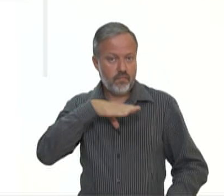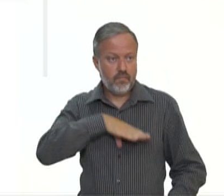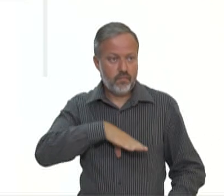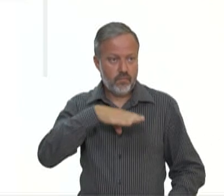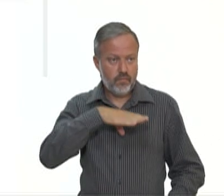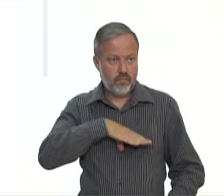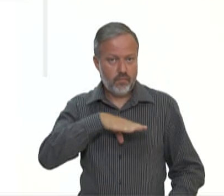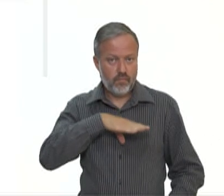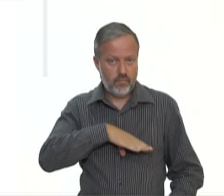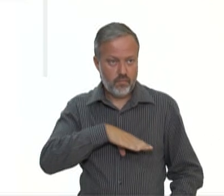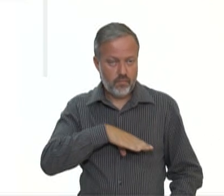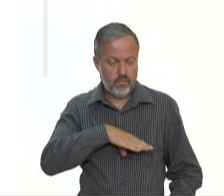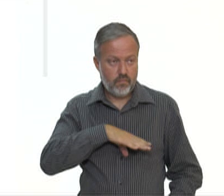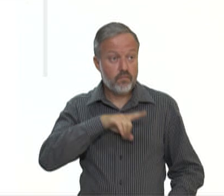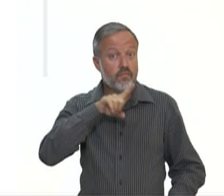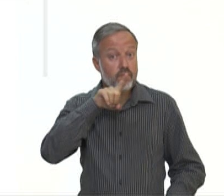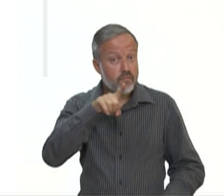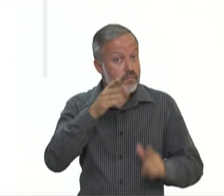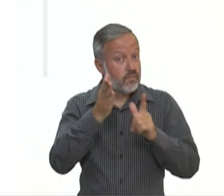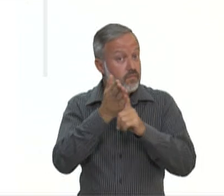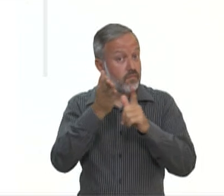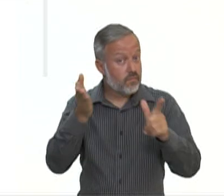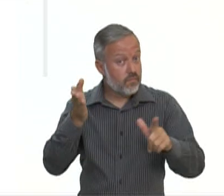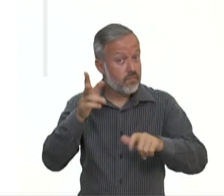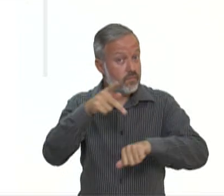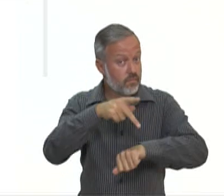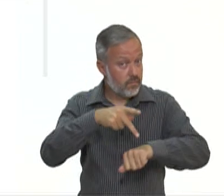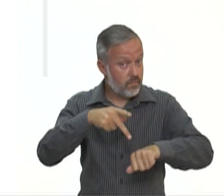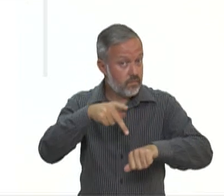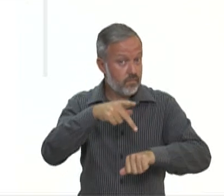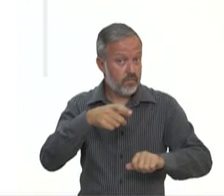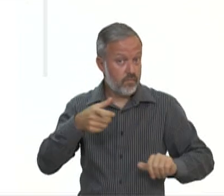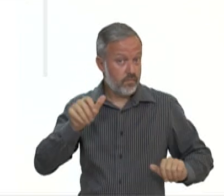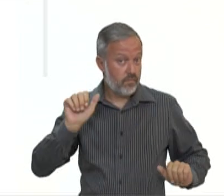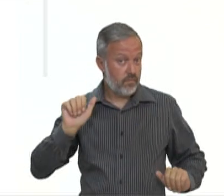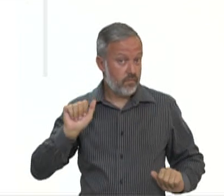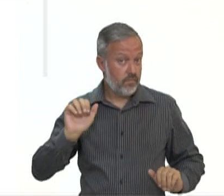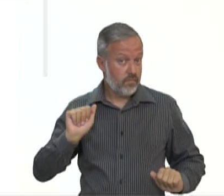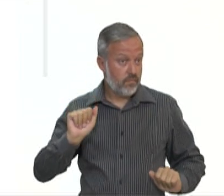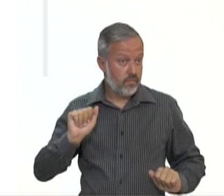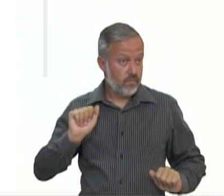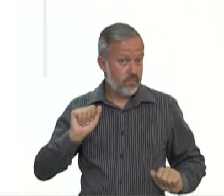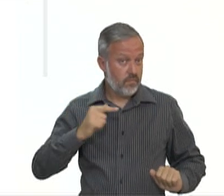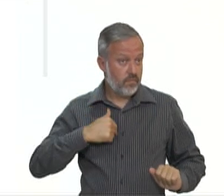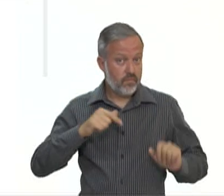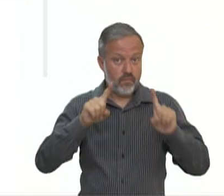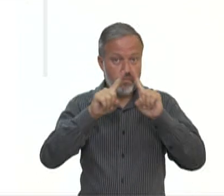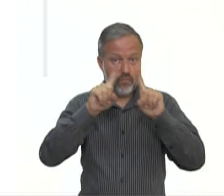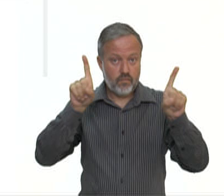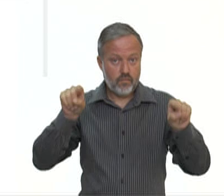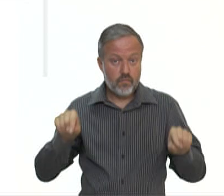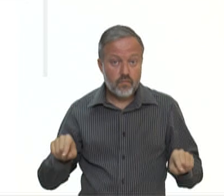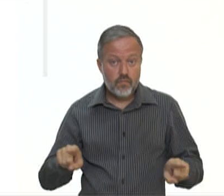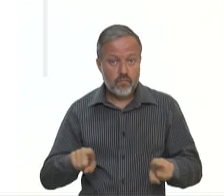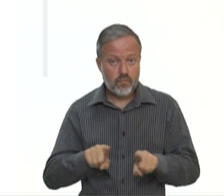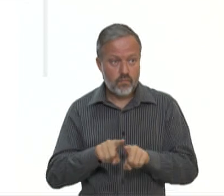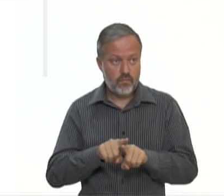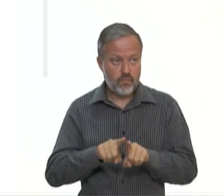é o El País da Espanha. Então, vocês podem ver aqui a estrutura, onde nós